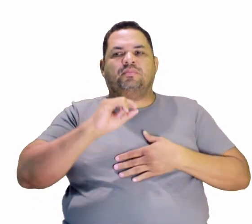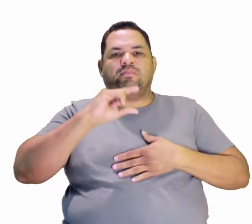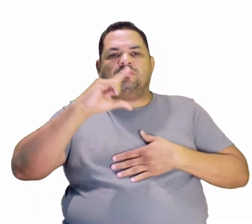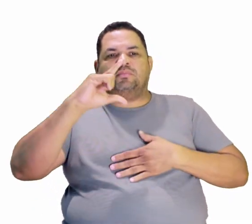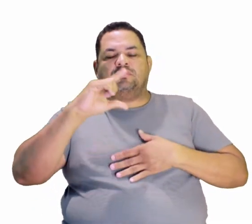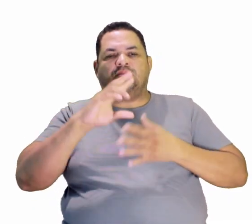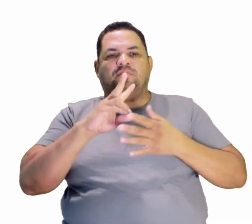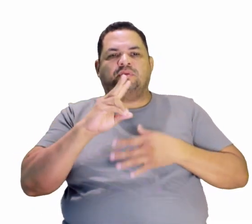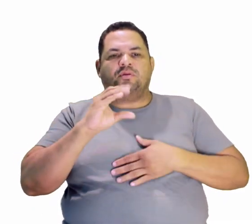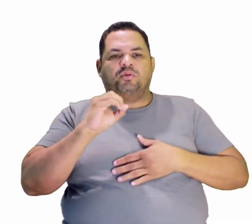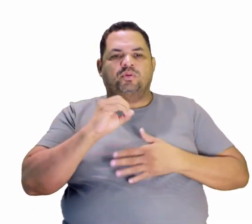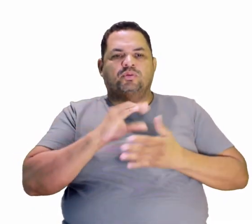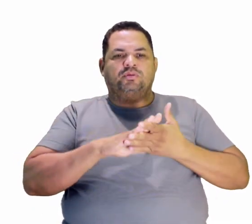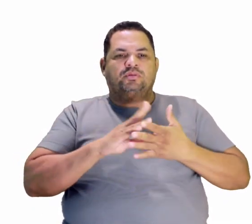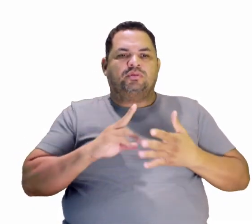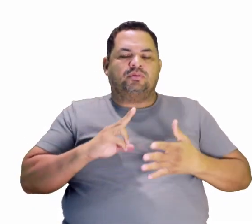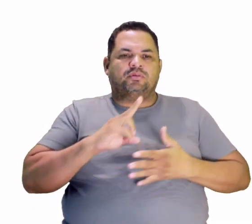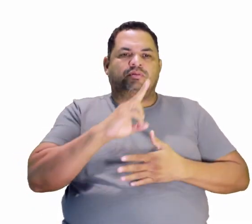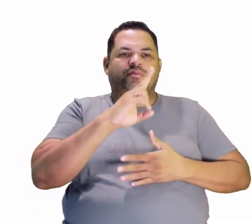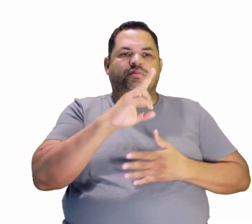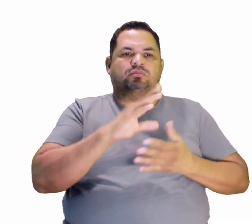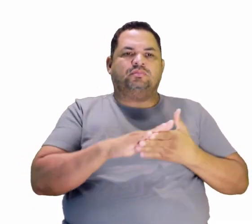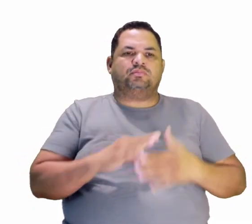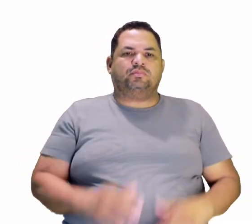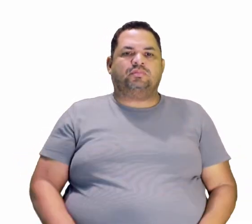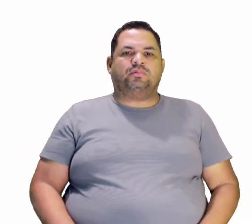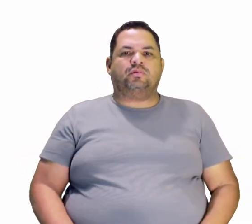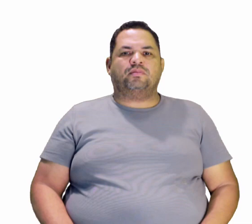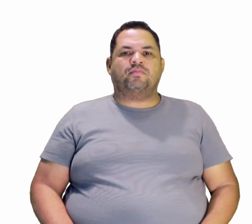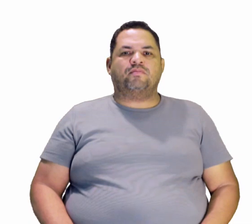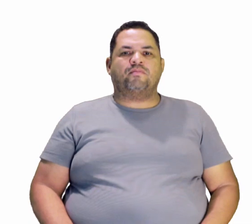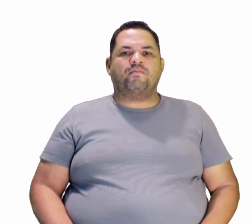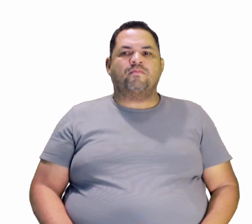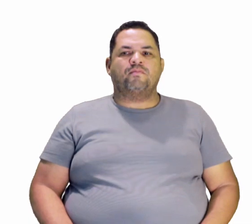velocidade inicial, a força de lançamento, né?